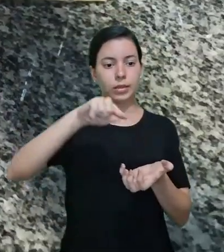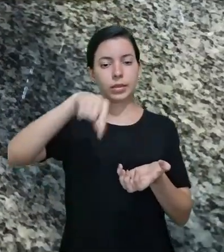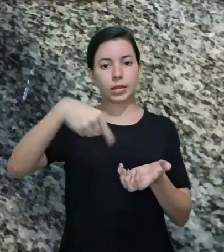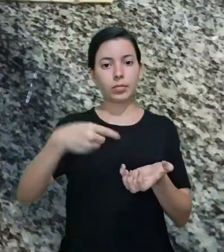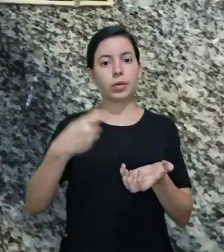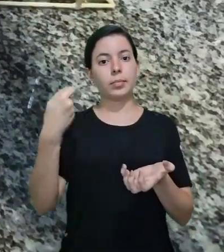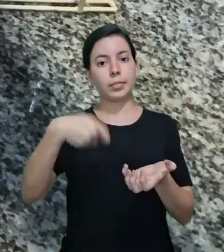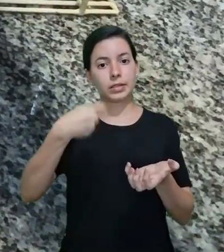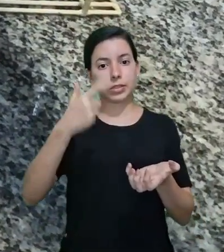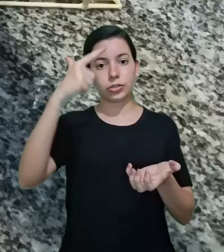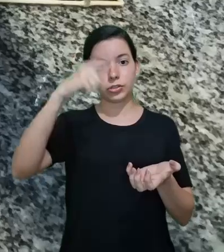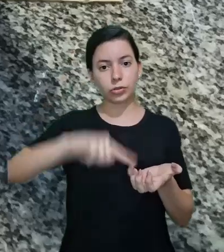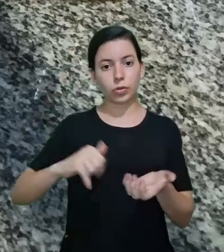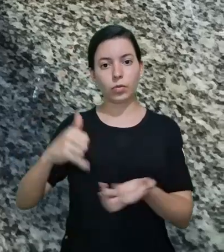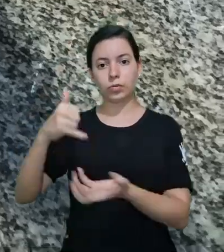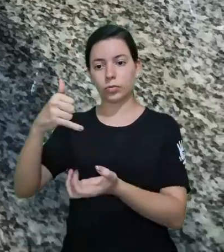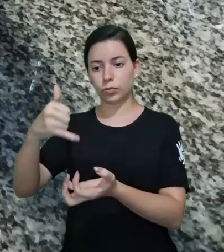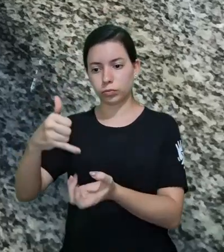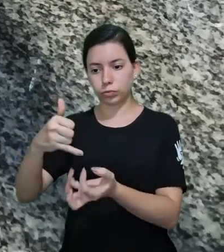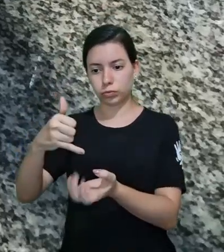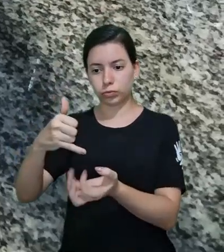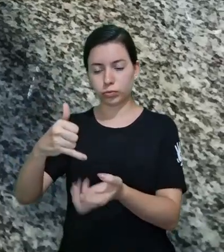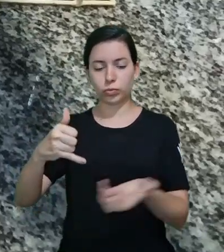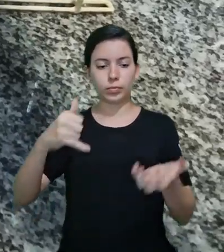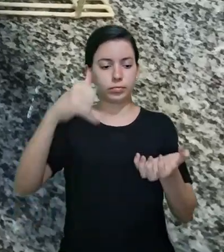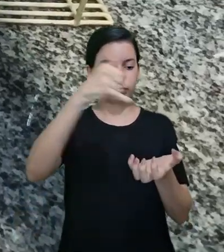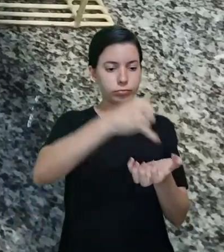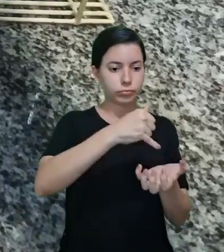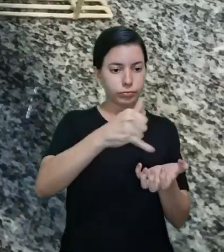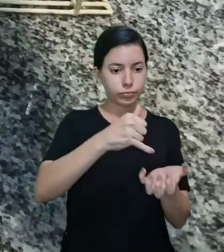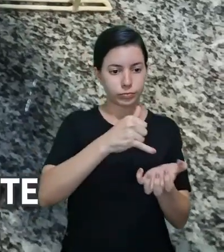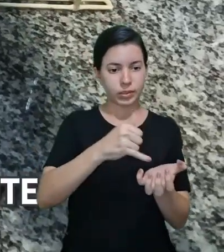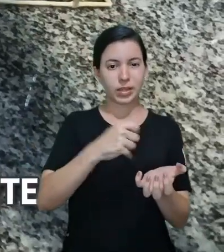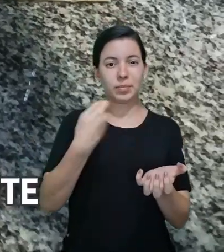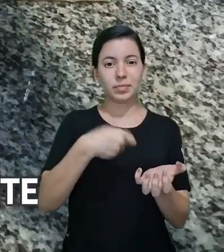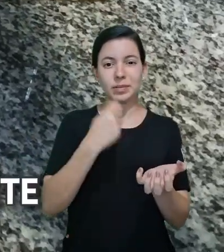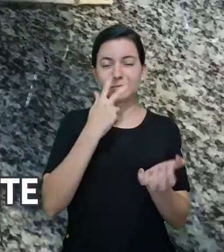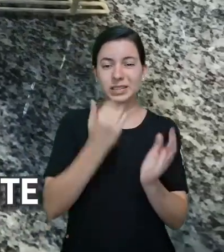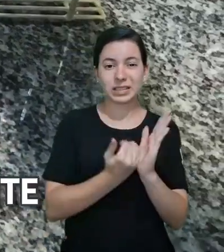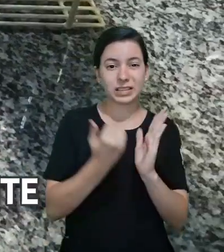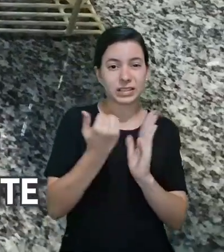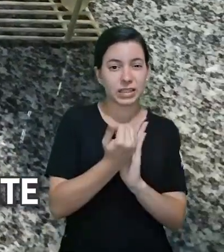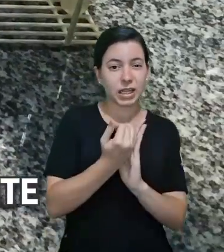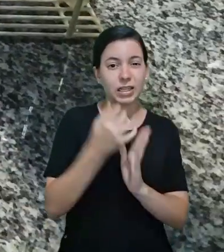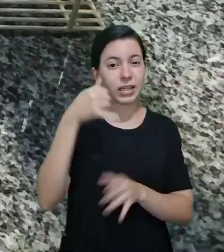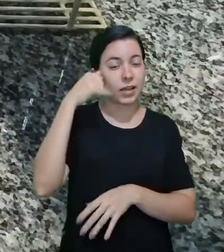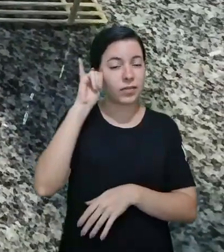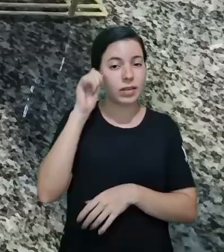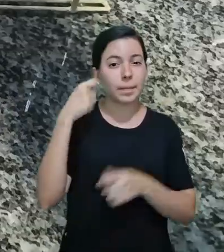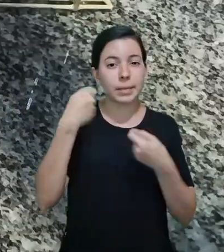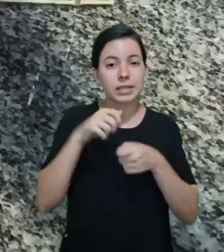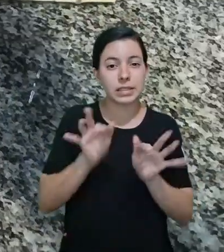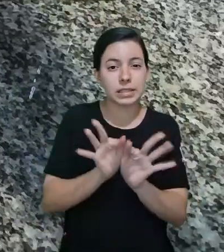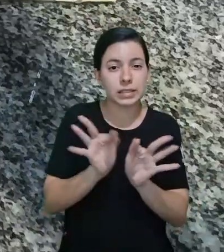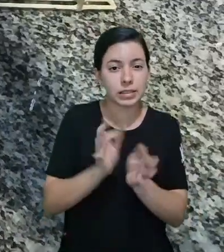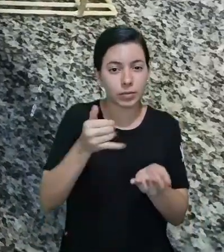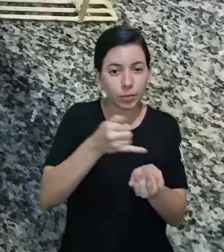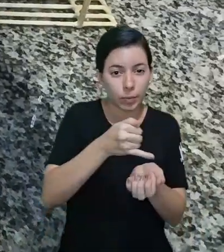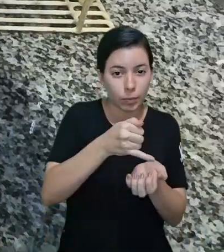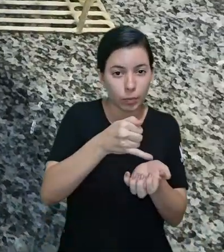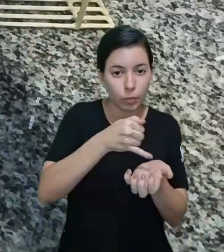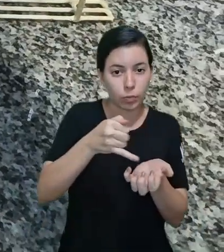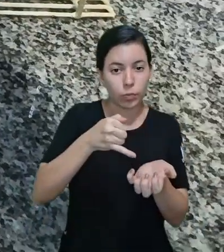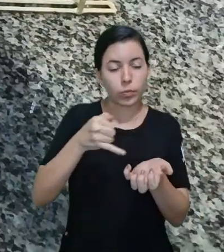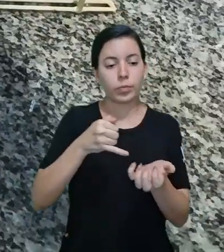setor, ou seja, antes de mudar de quadrante, e sem carregá-la, de maneira a obter quantidades progressivamente menores de micro-organismos.